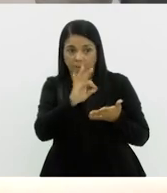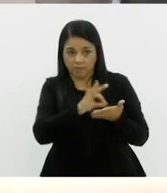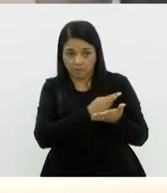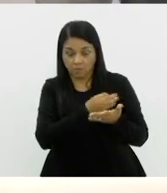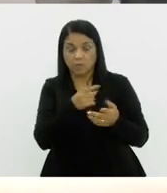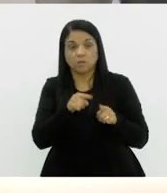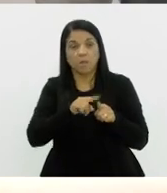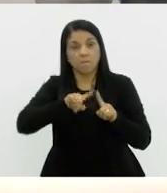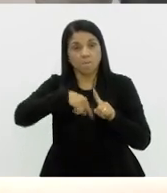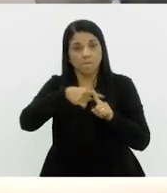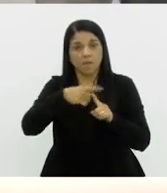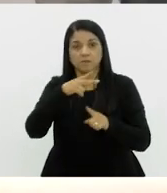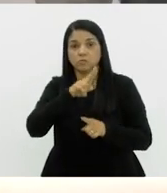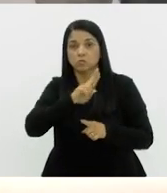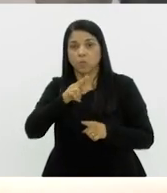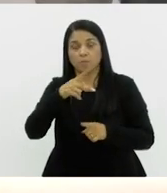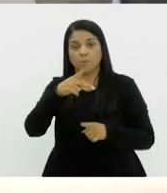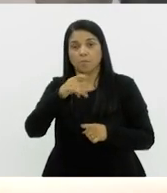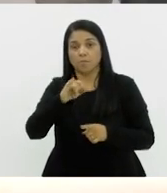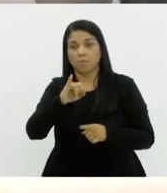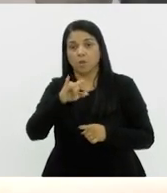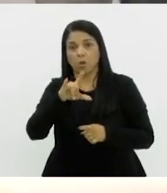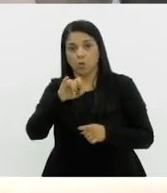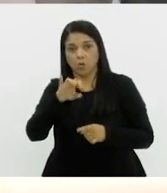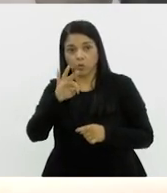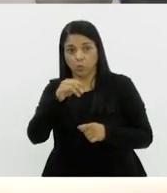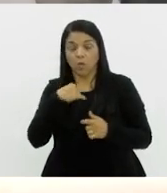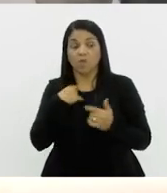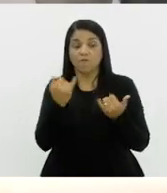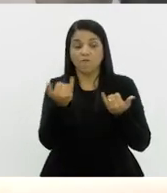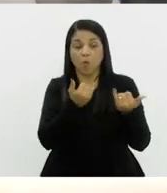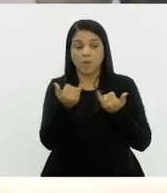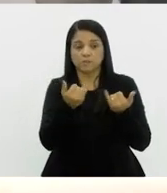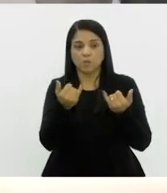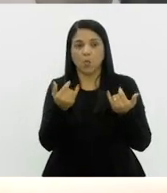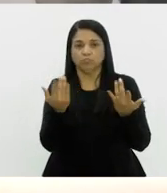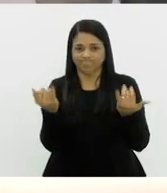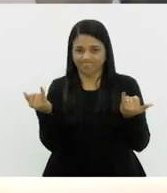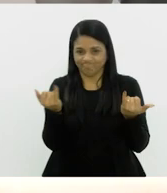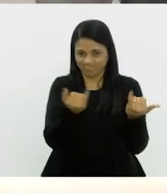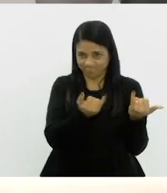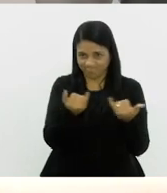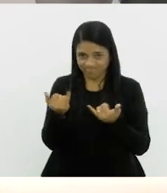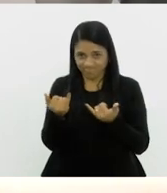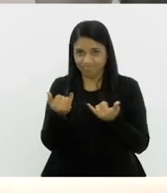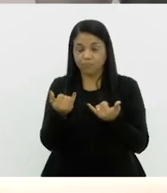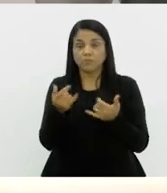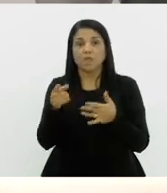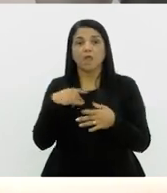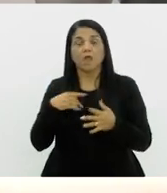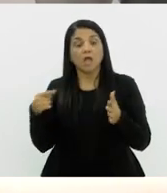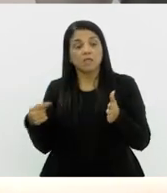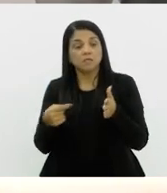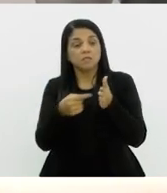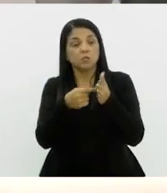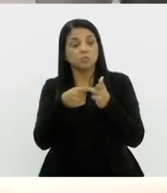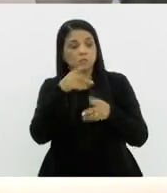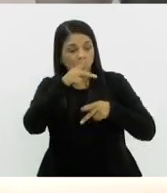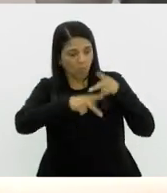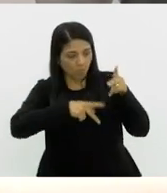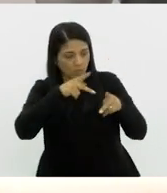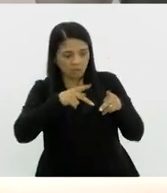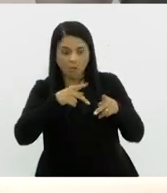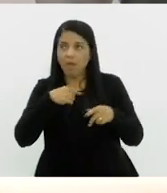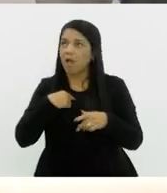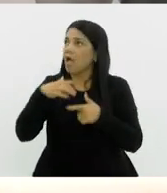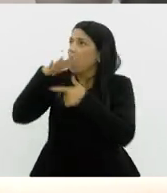tipo de cooperação desta informação. Porque aí uma denúncia de uma pessoa, do povo... Eu vi um helicóptero